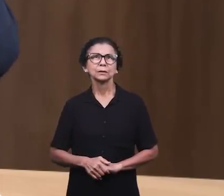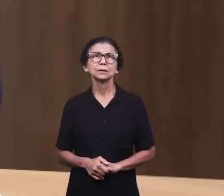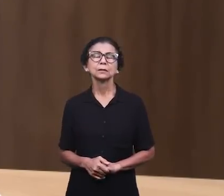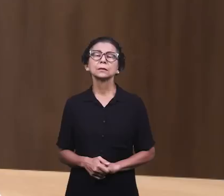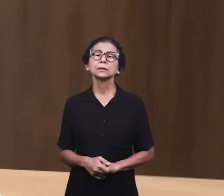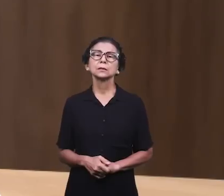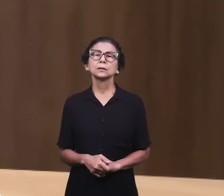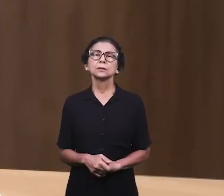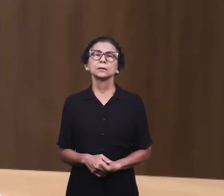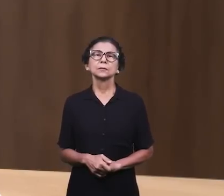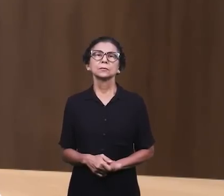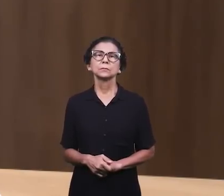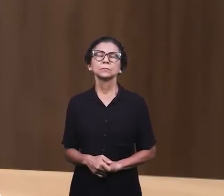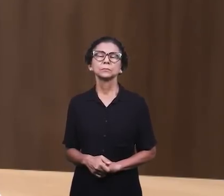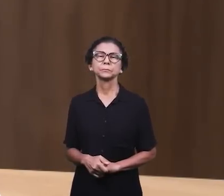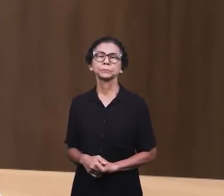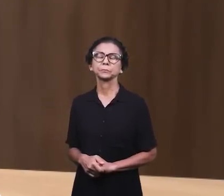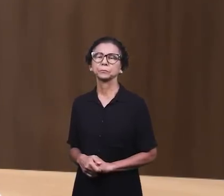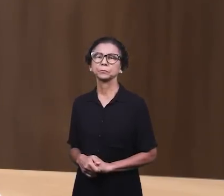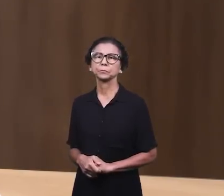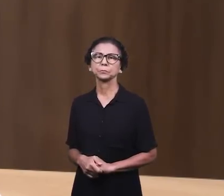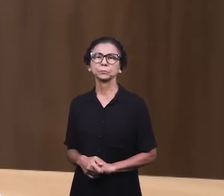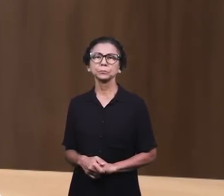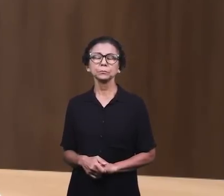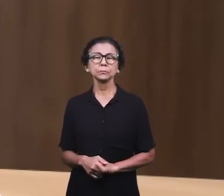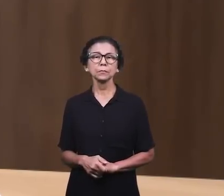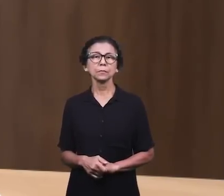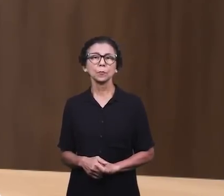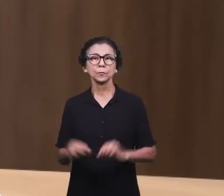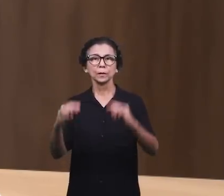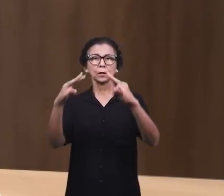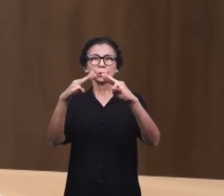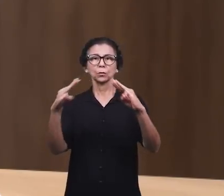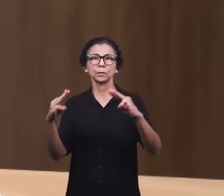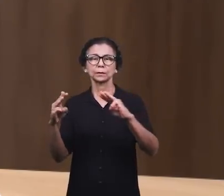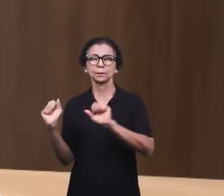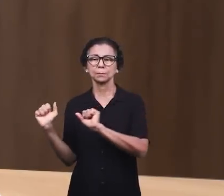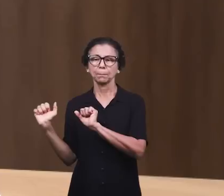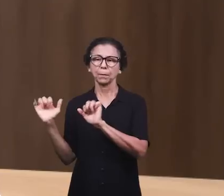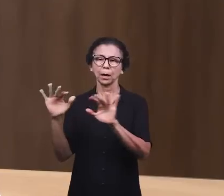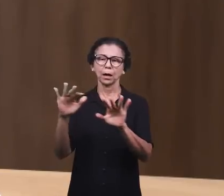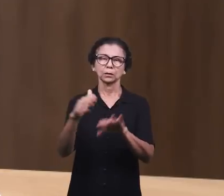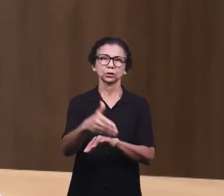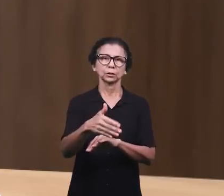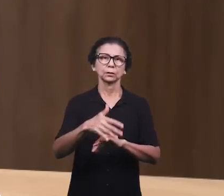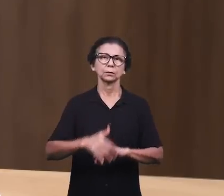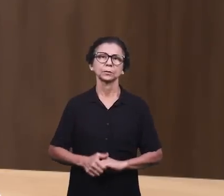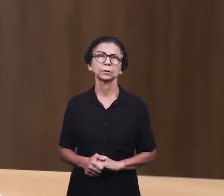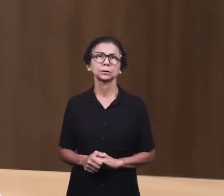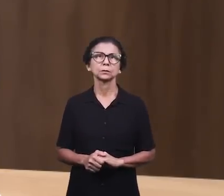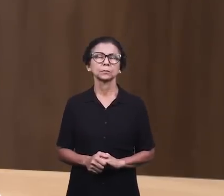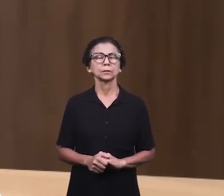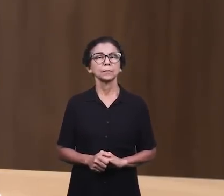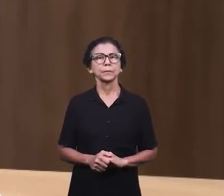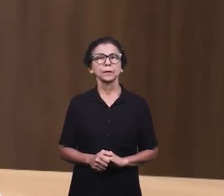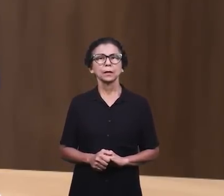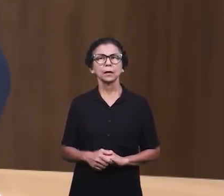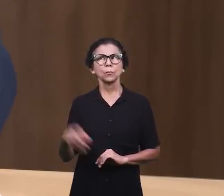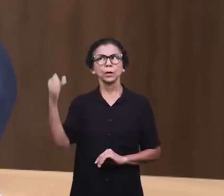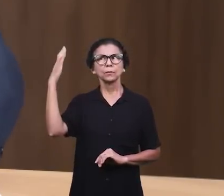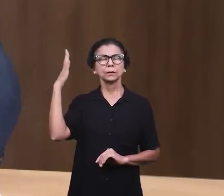norte, tal. Mas quando nós chegamos lá no Manaim, no meio da reunião, o senhor usou a expressão numa revelação, culto